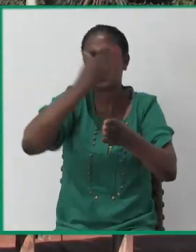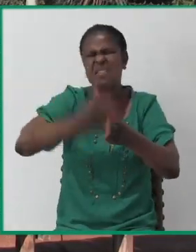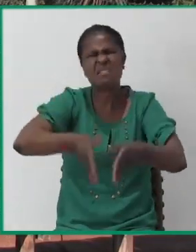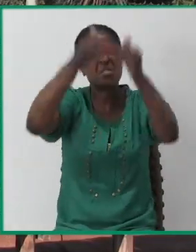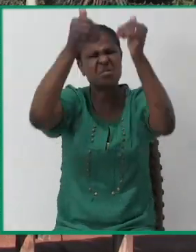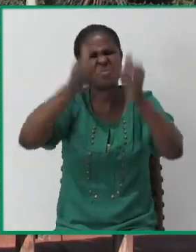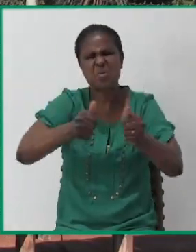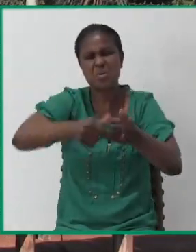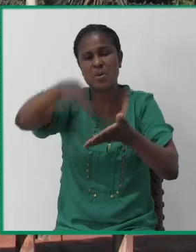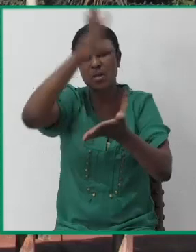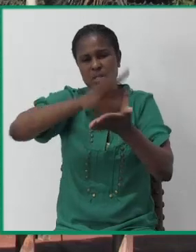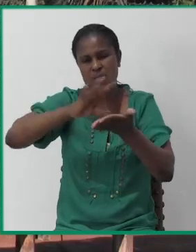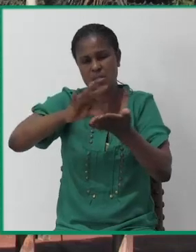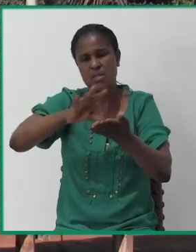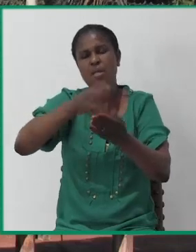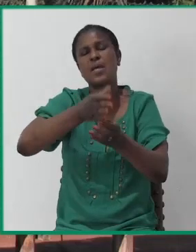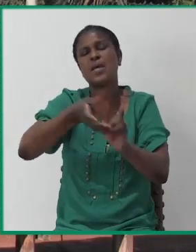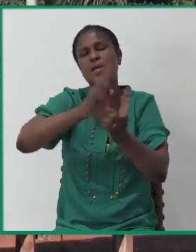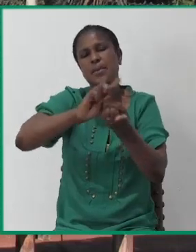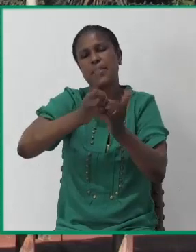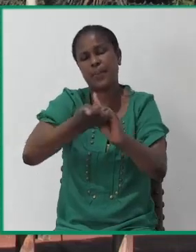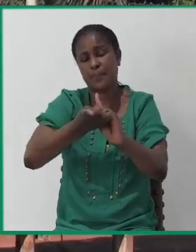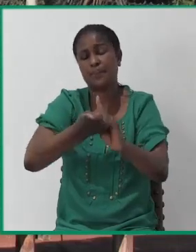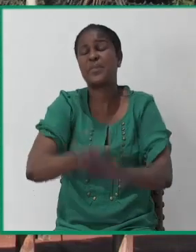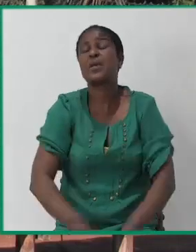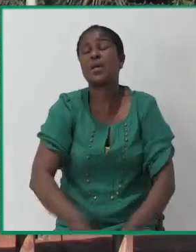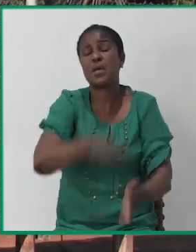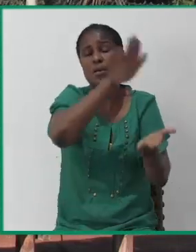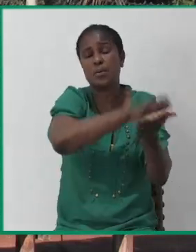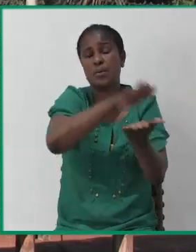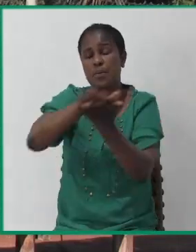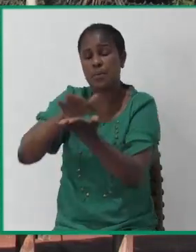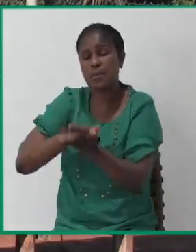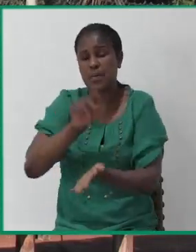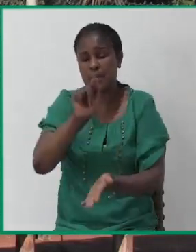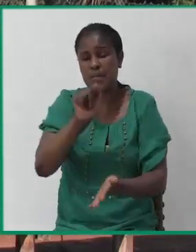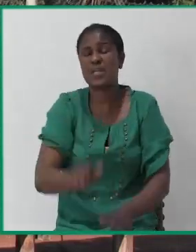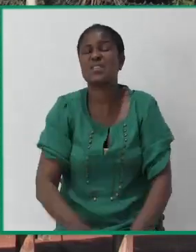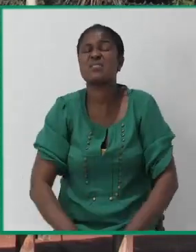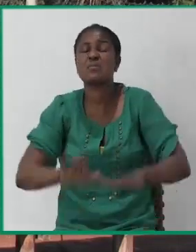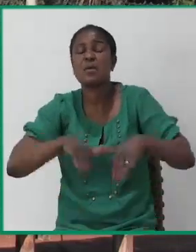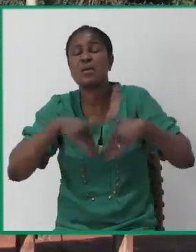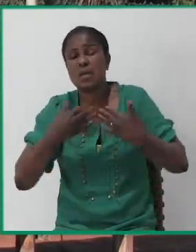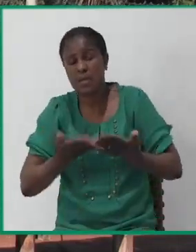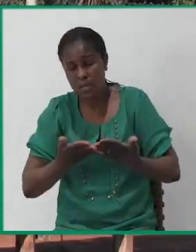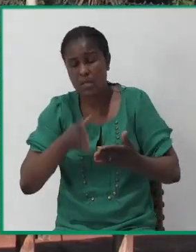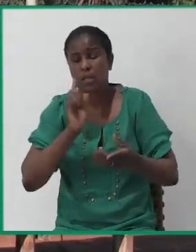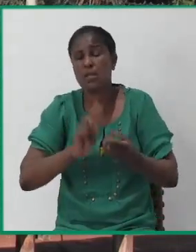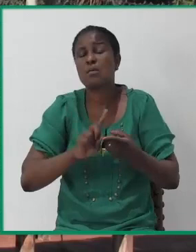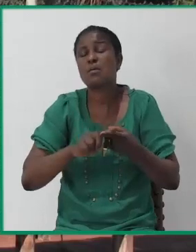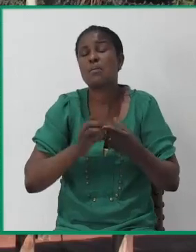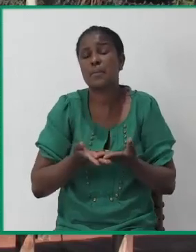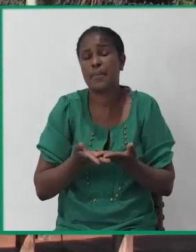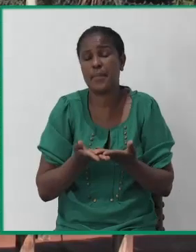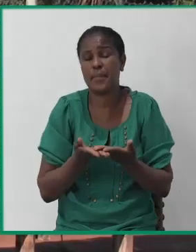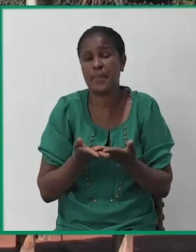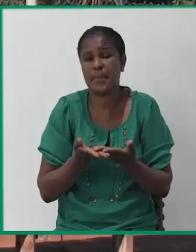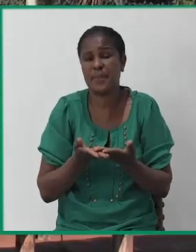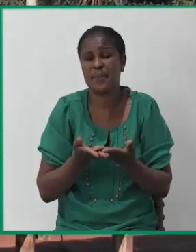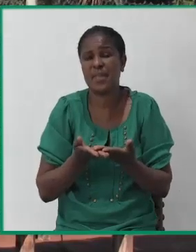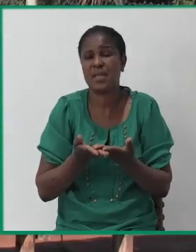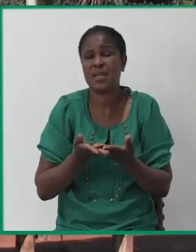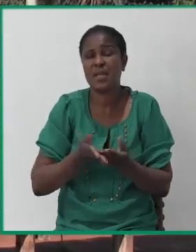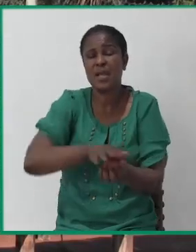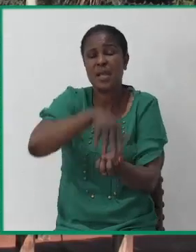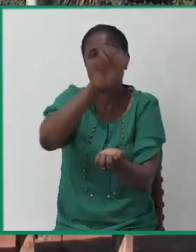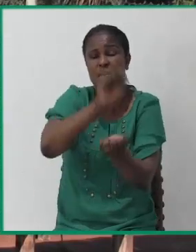higiene, dentro dessas unidades de processamento e até ajudar